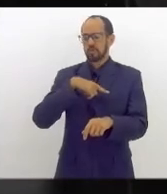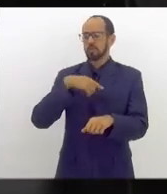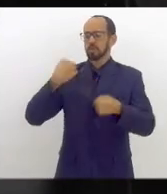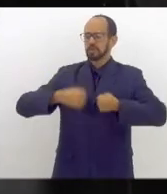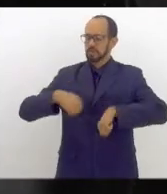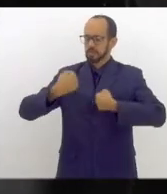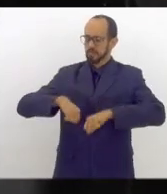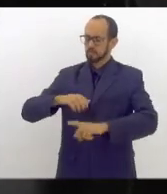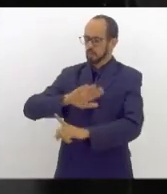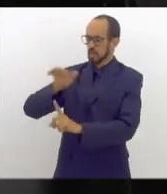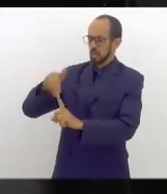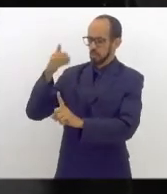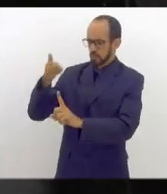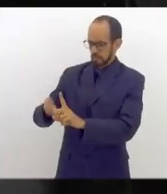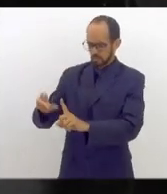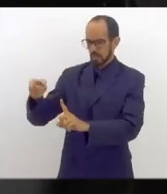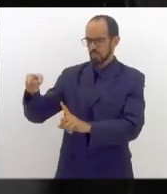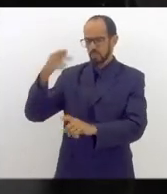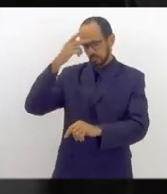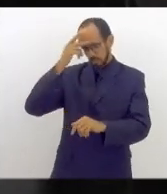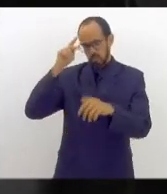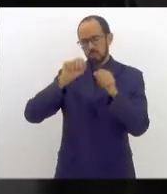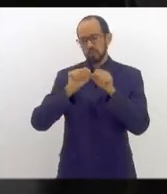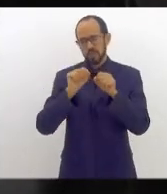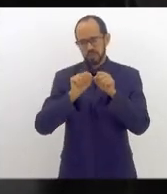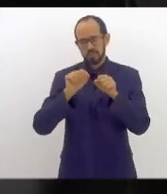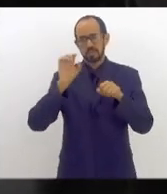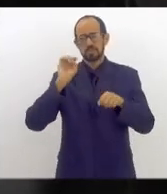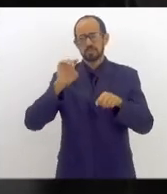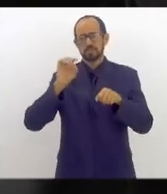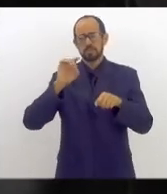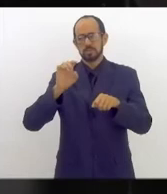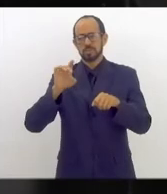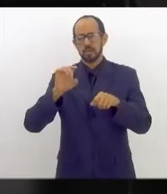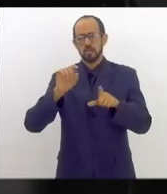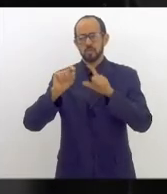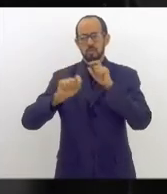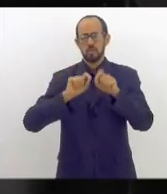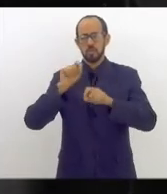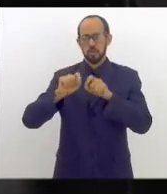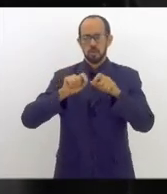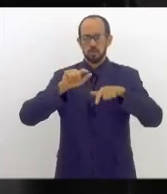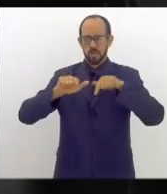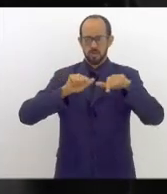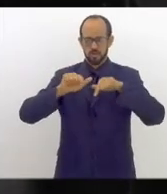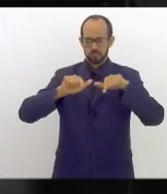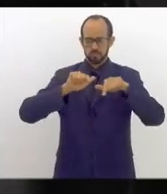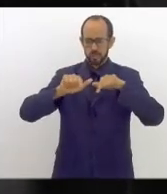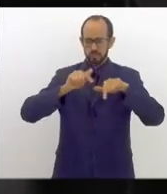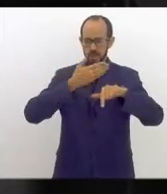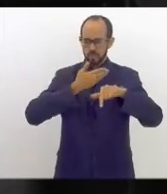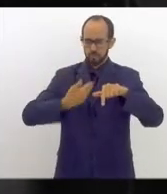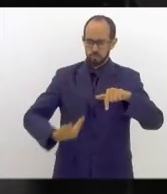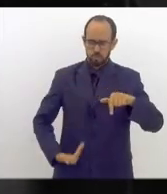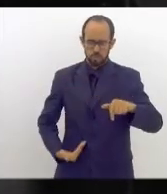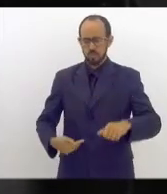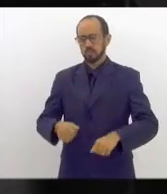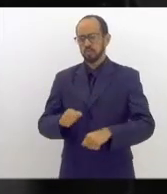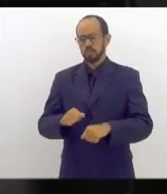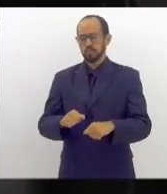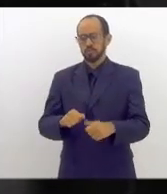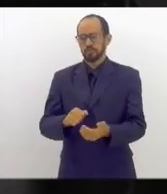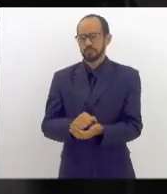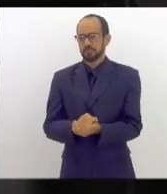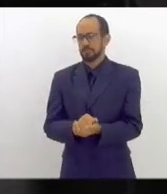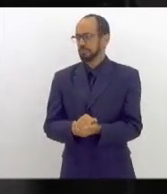aquilo tudo que uma pessoa faz especialmente em prol da atividade pública da coisa pública eu acho que